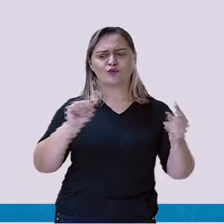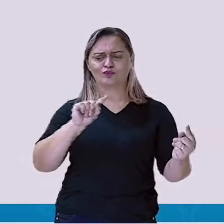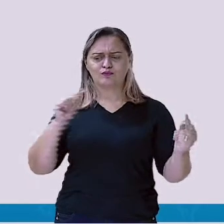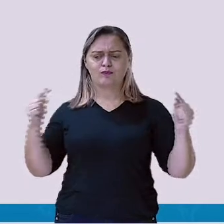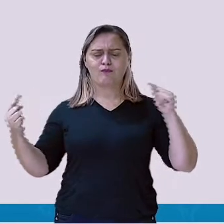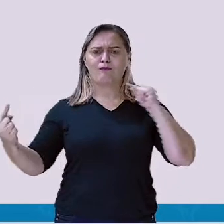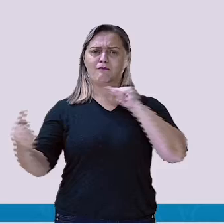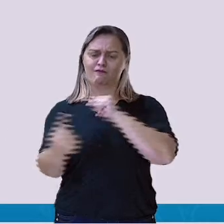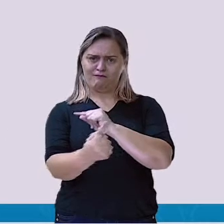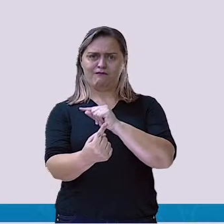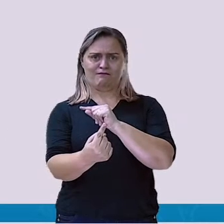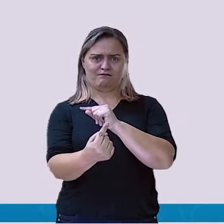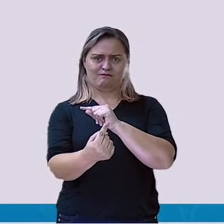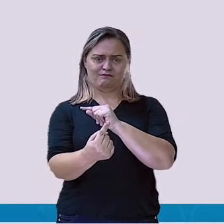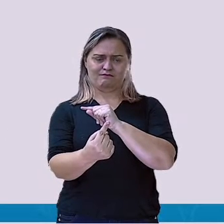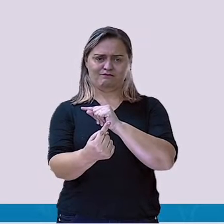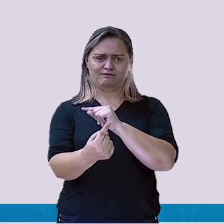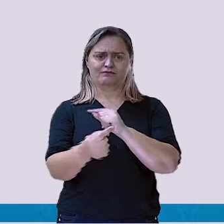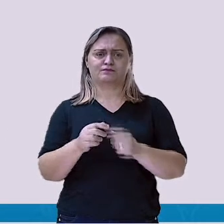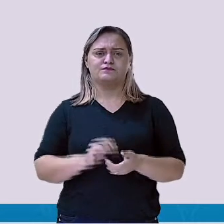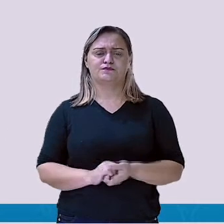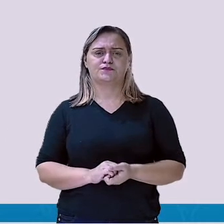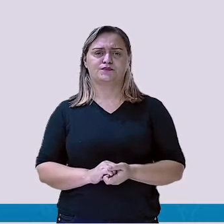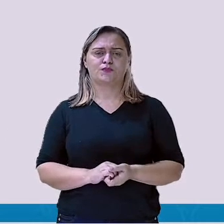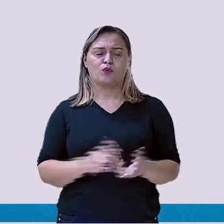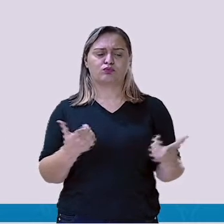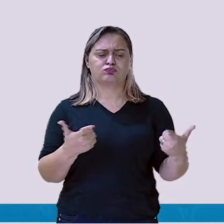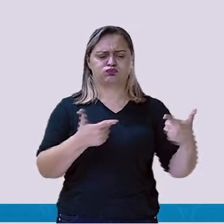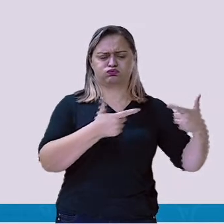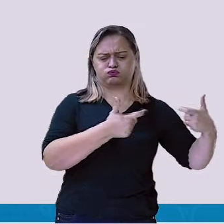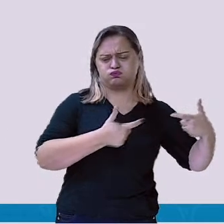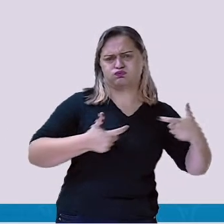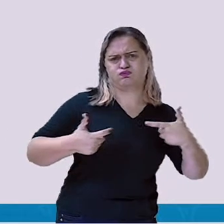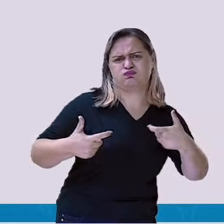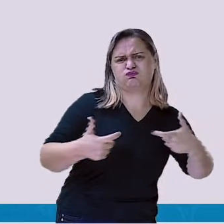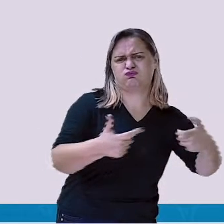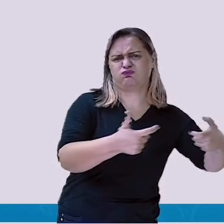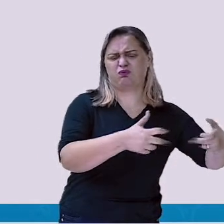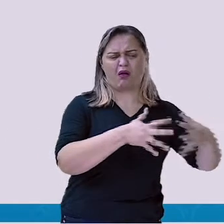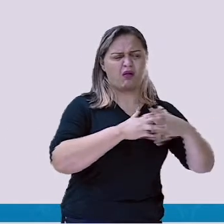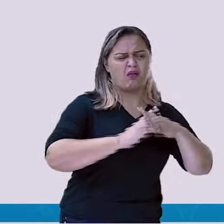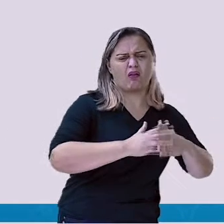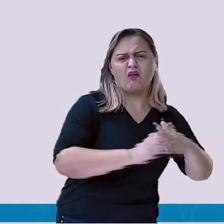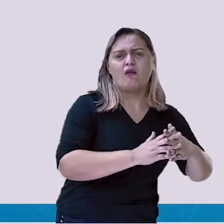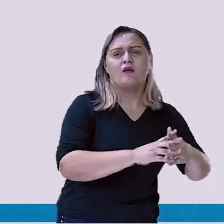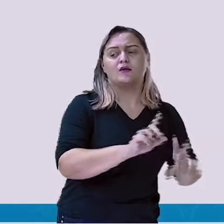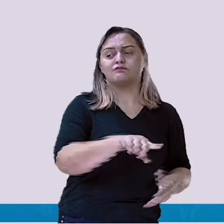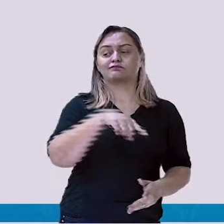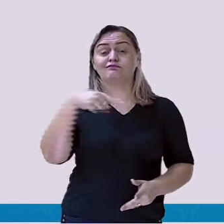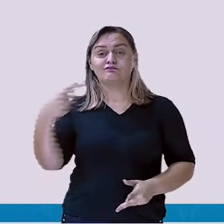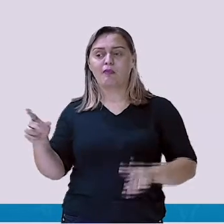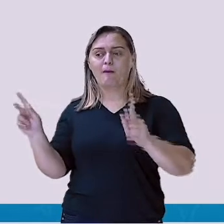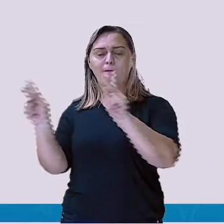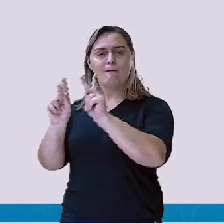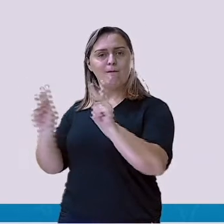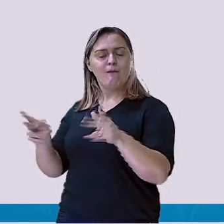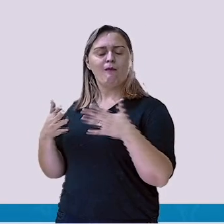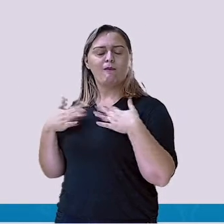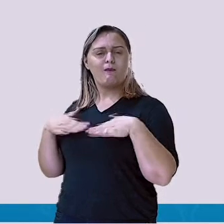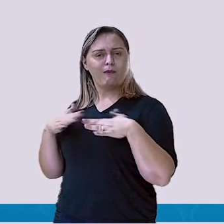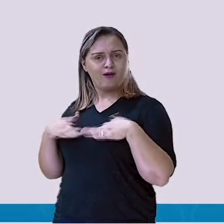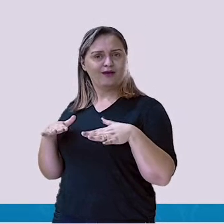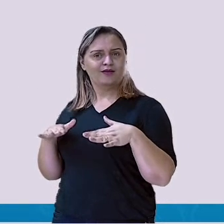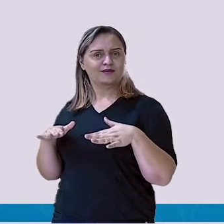uma coisa totalmente diferente. Um está num extremo, outro está em outro. Então, nós podemos dizer que os antônimos